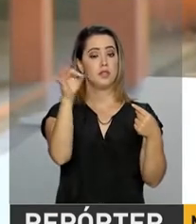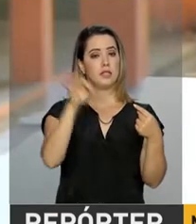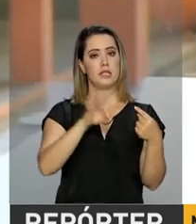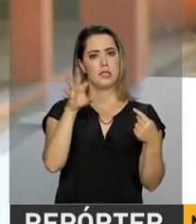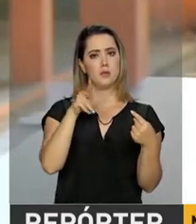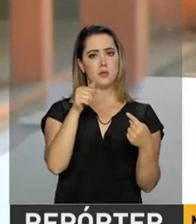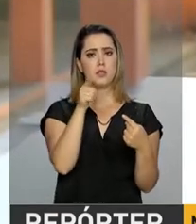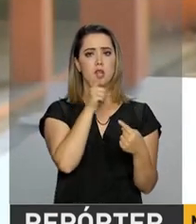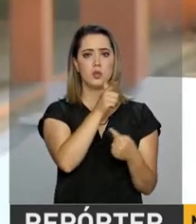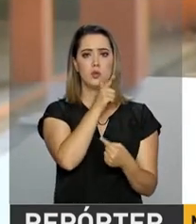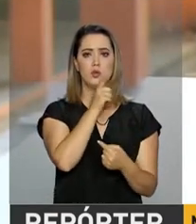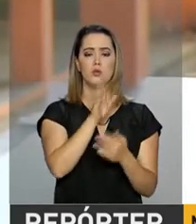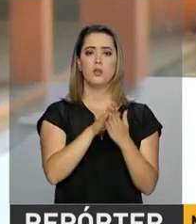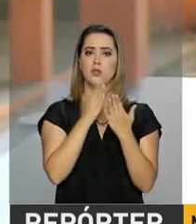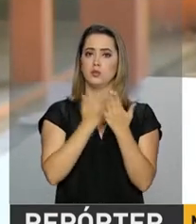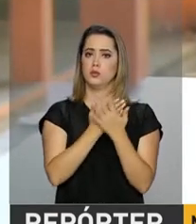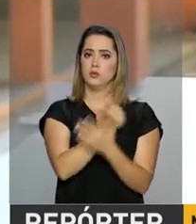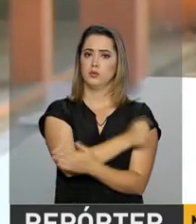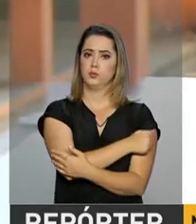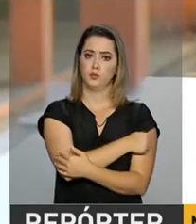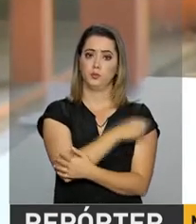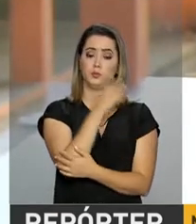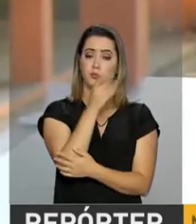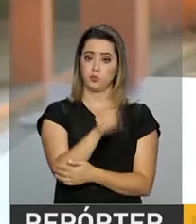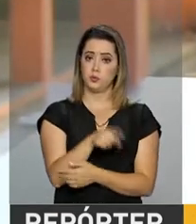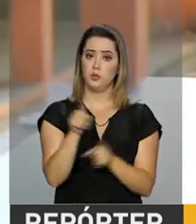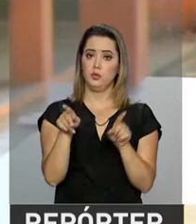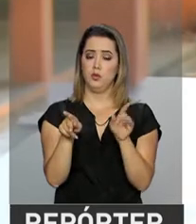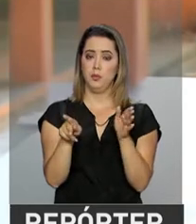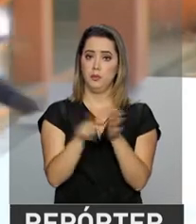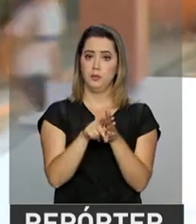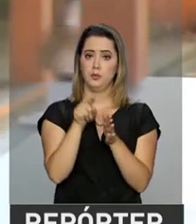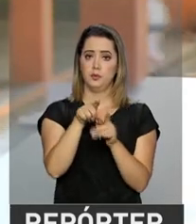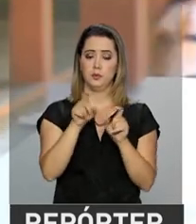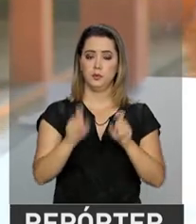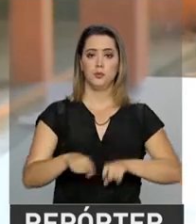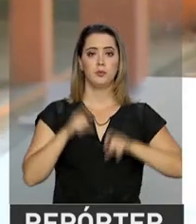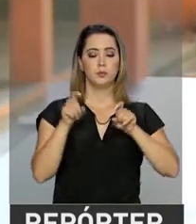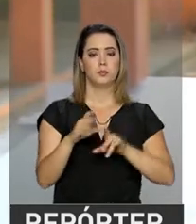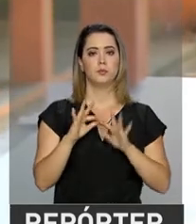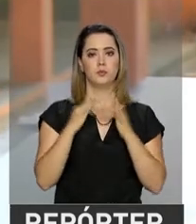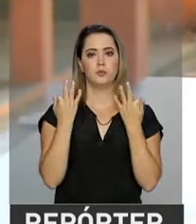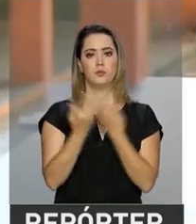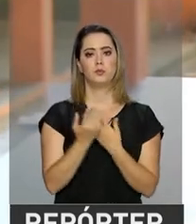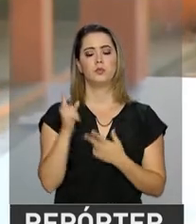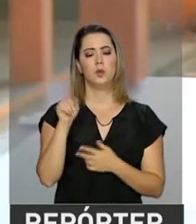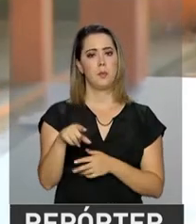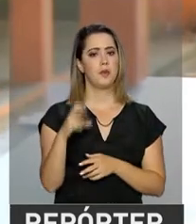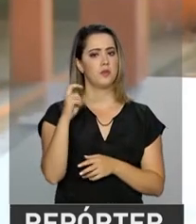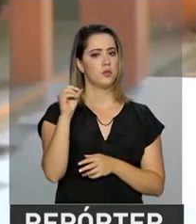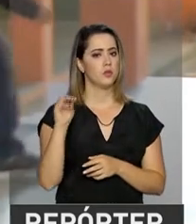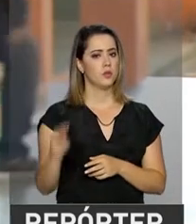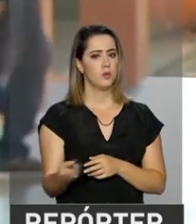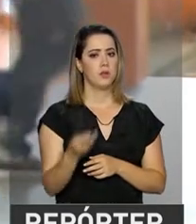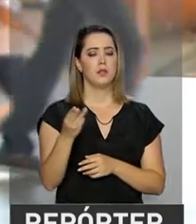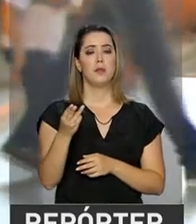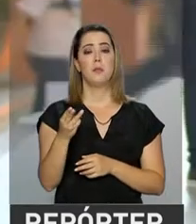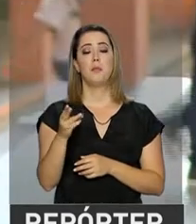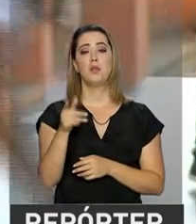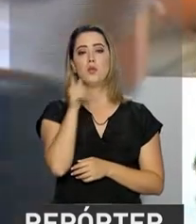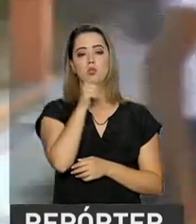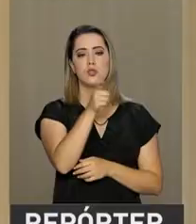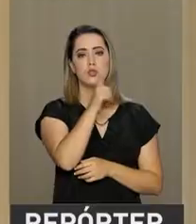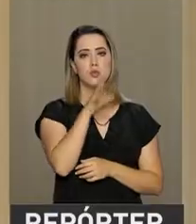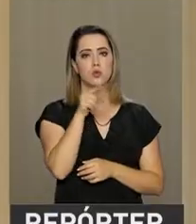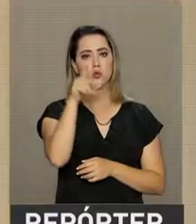nas escolas públicas seja da agricultura familiar no brasil são mais de 50 milhões de refeições todos os dias pelo